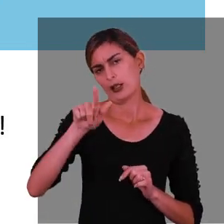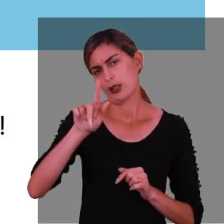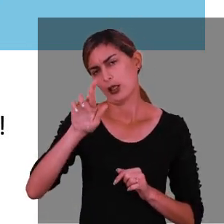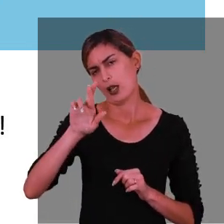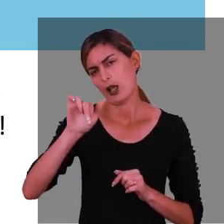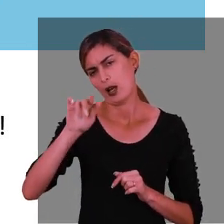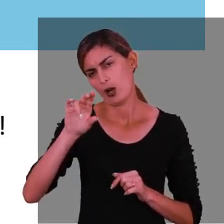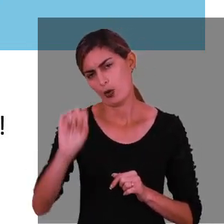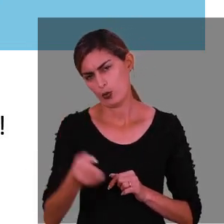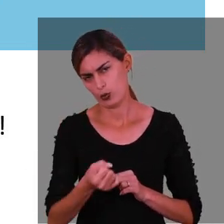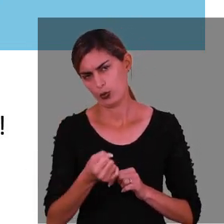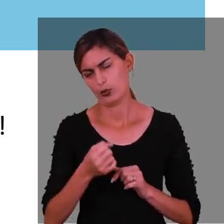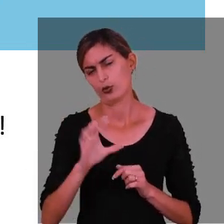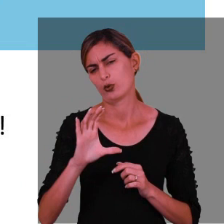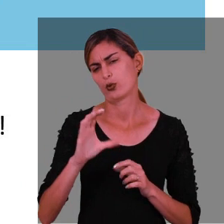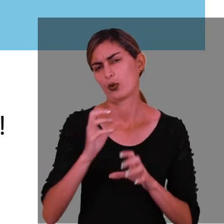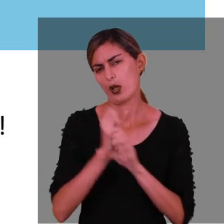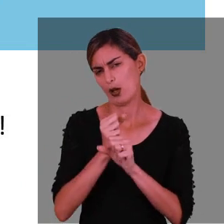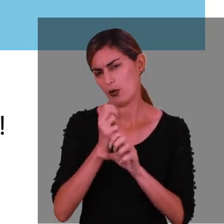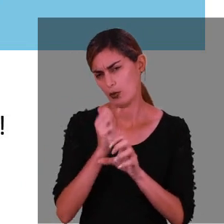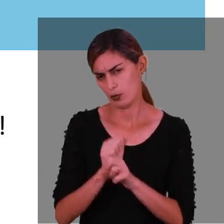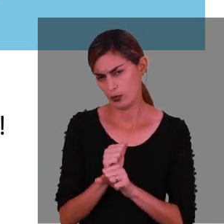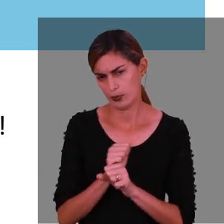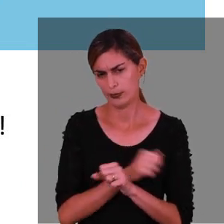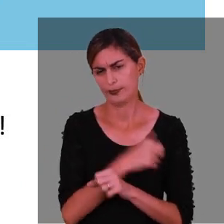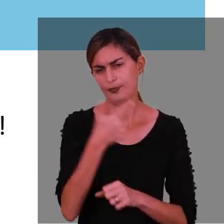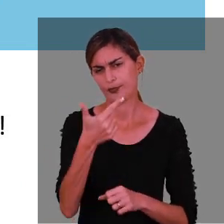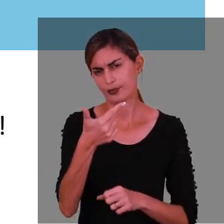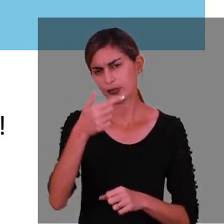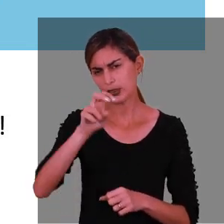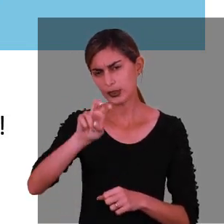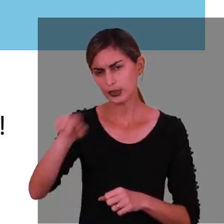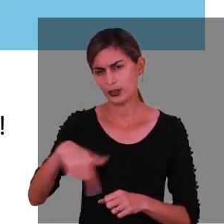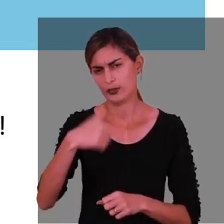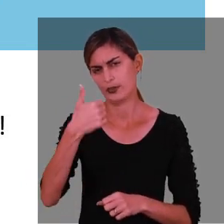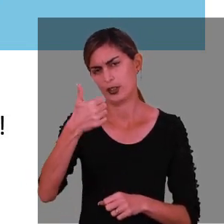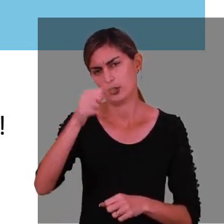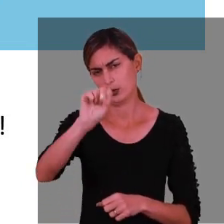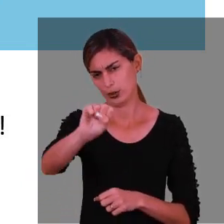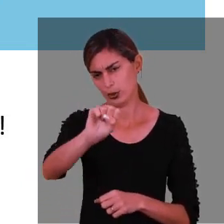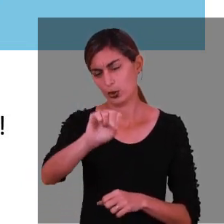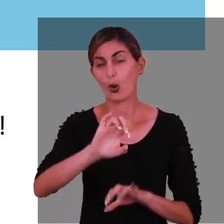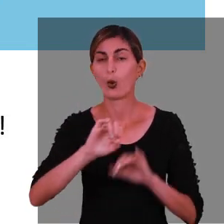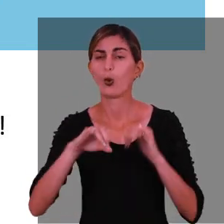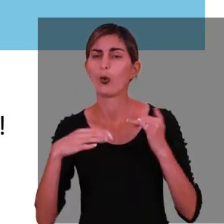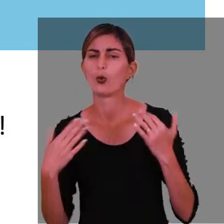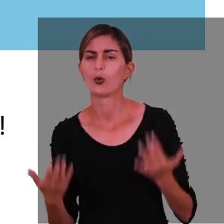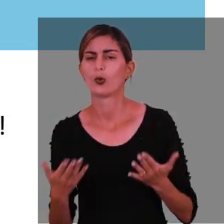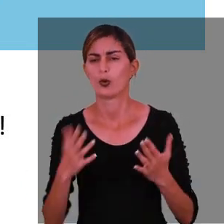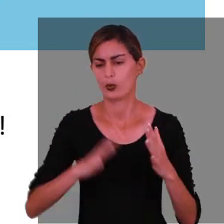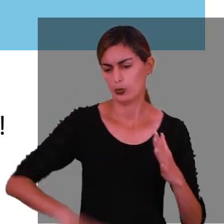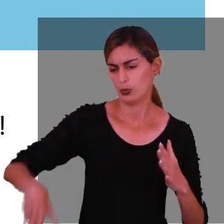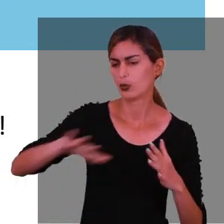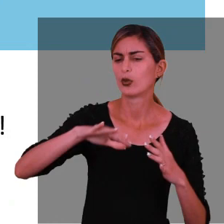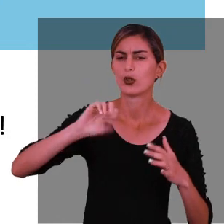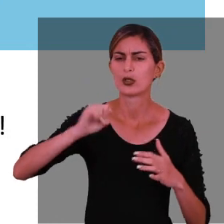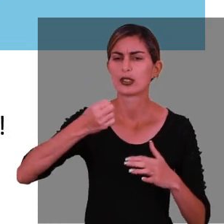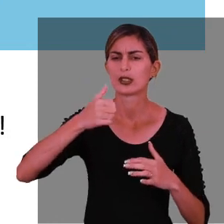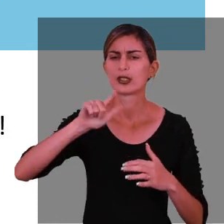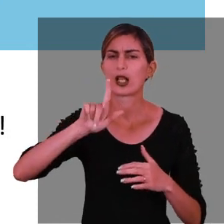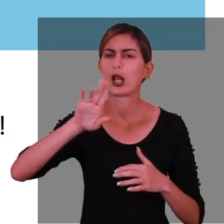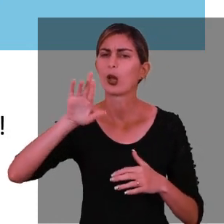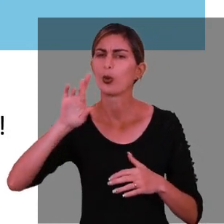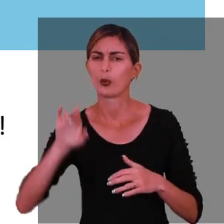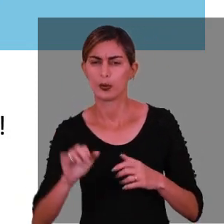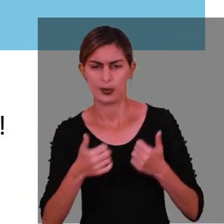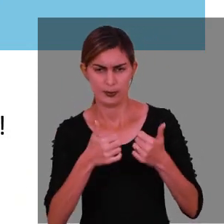26,7 graus. Em nosso cálculo, o valor encontrado foi de 25,18, ou seja, o ambiente está